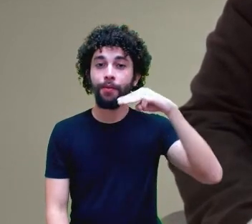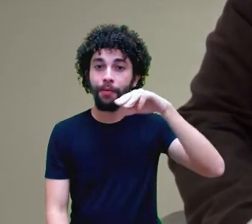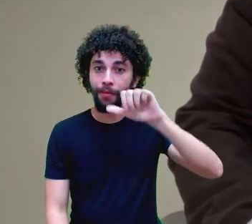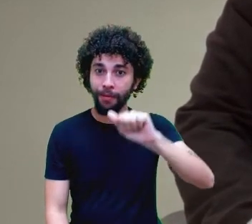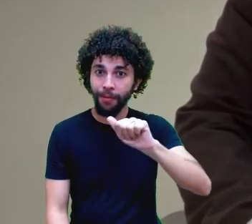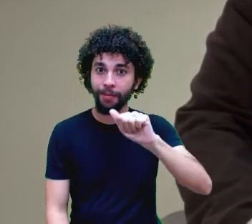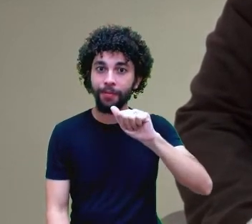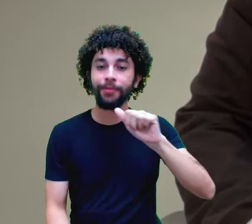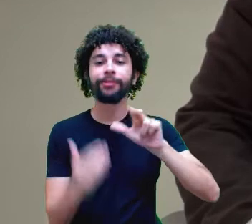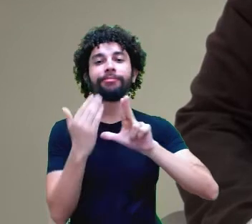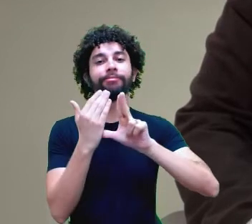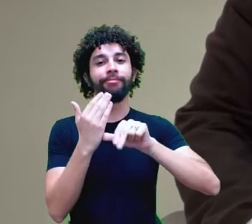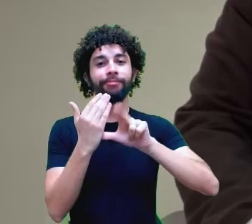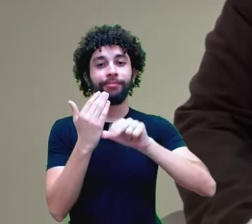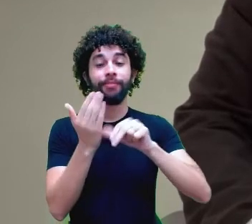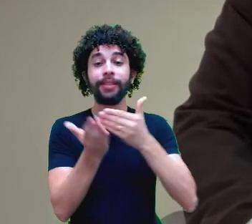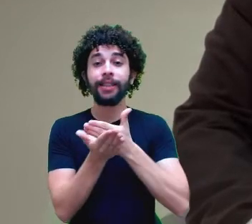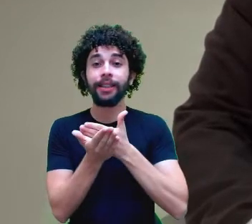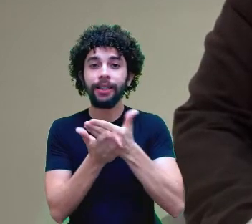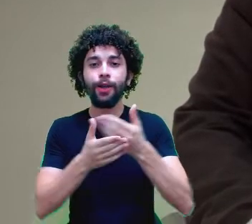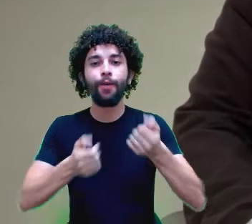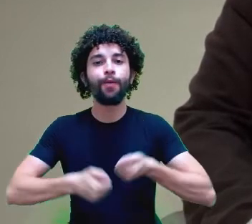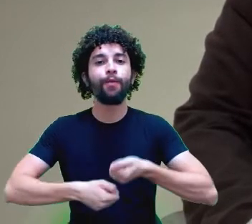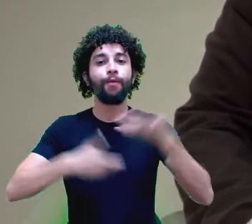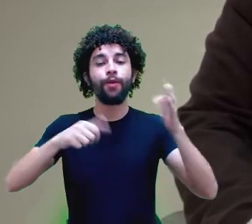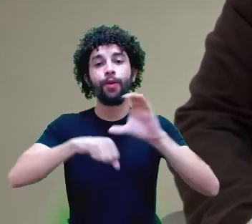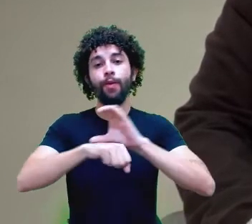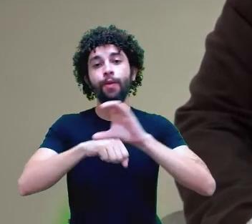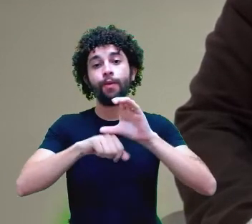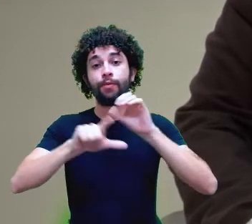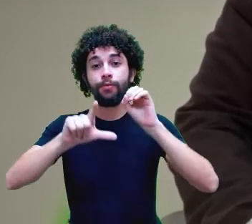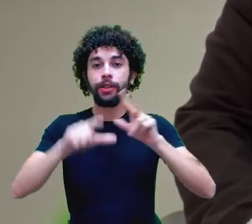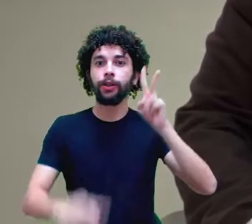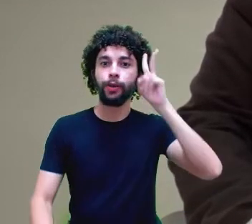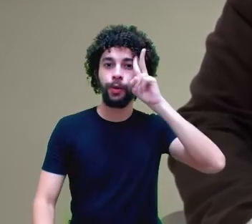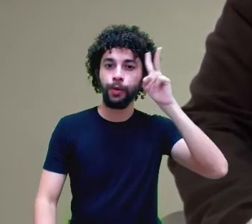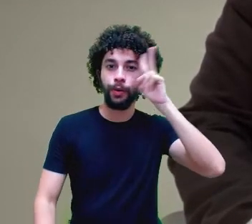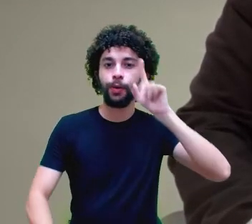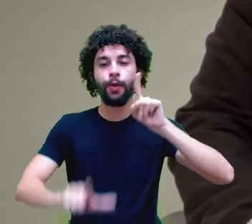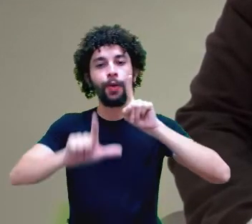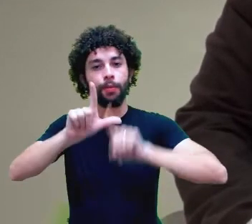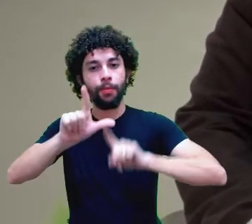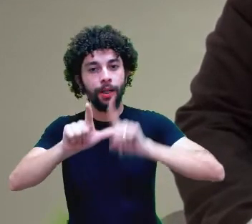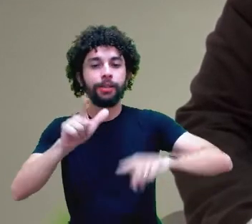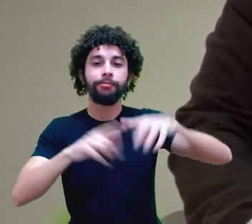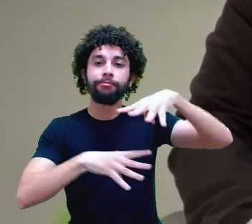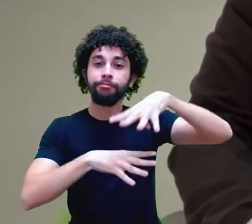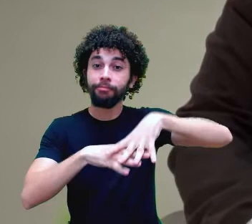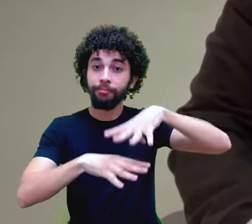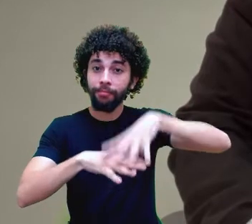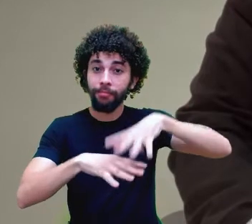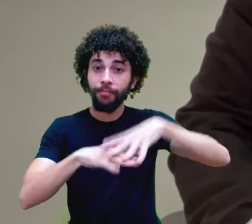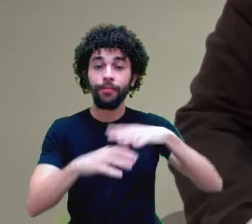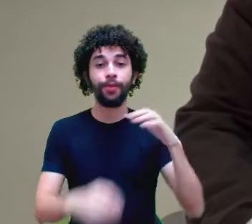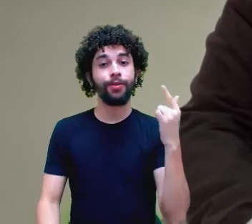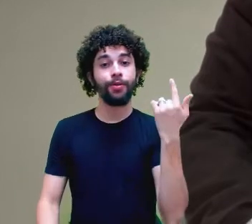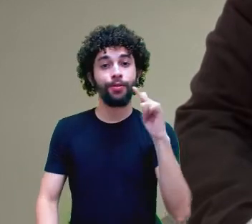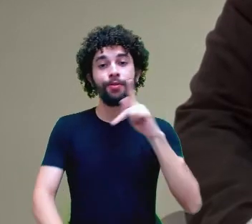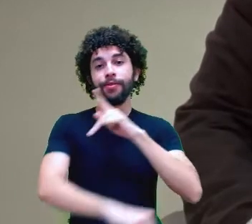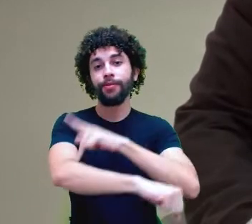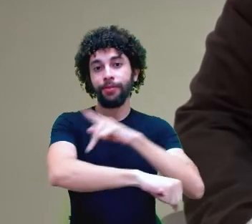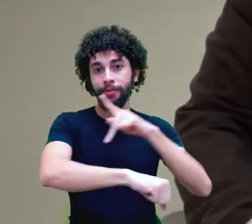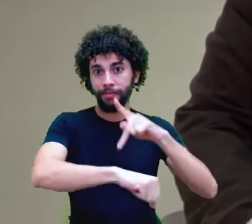o Camargo FPA. Inicialmente foram ofertados cursos de licenciatura em História, Letras,